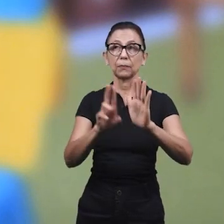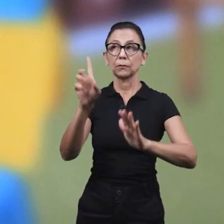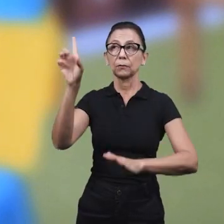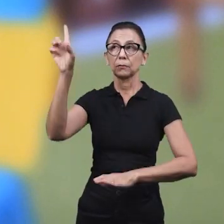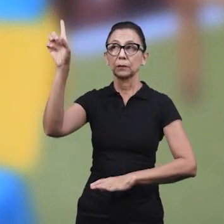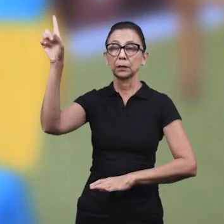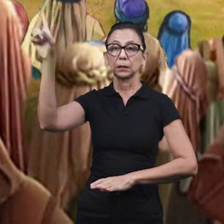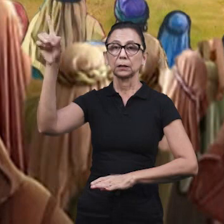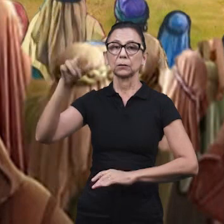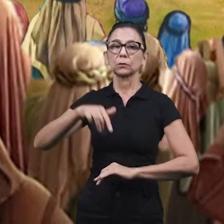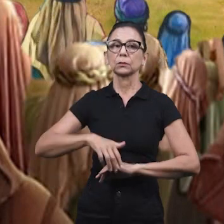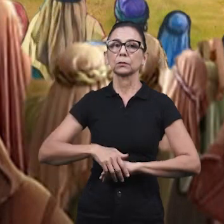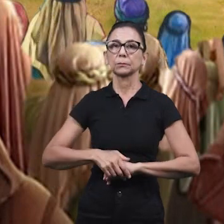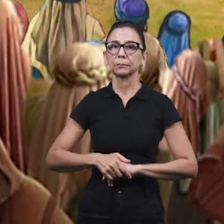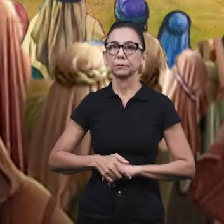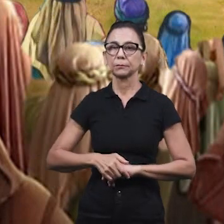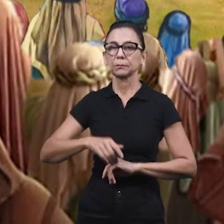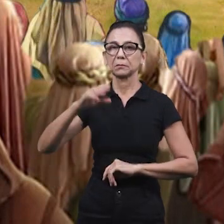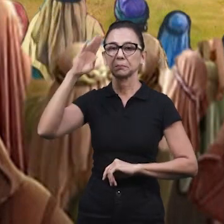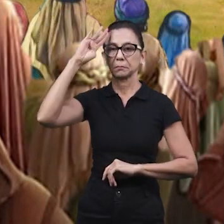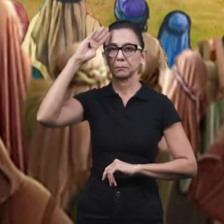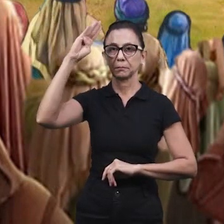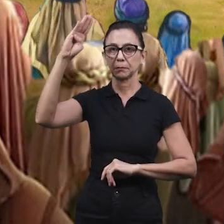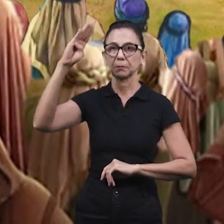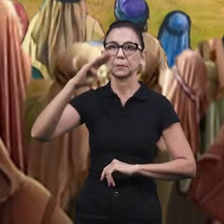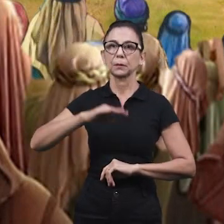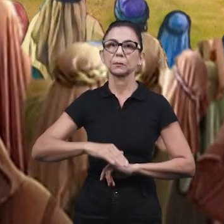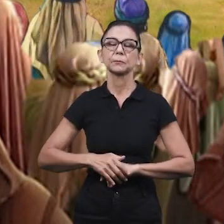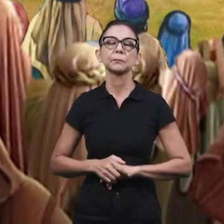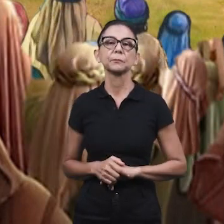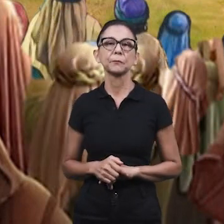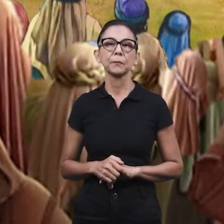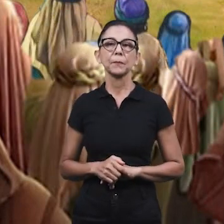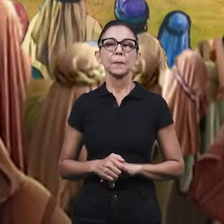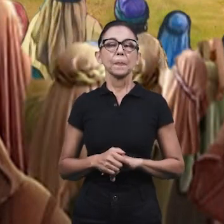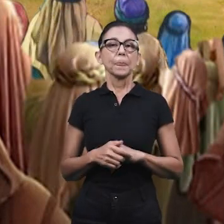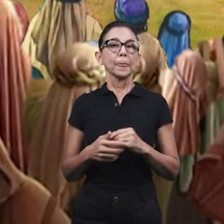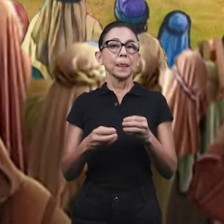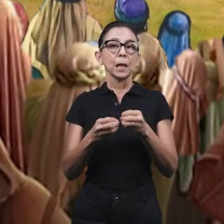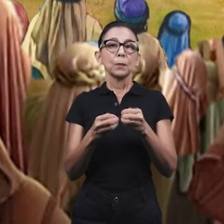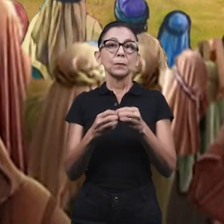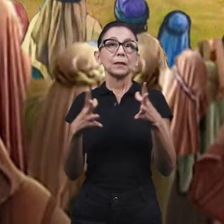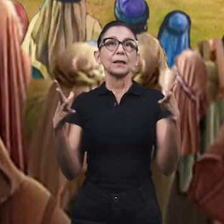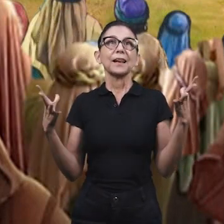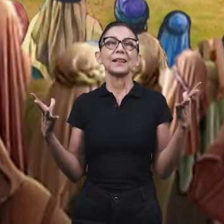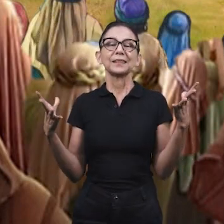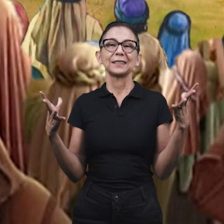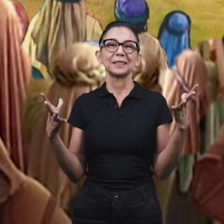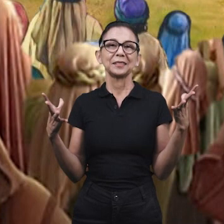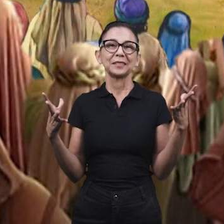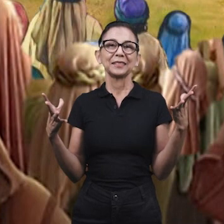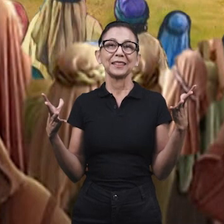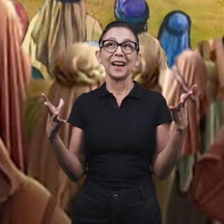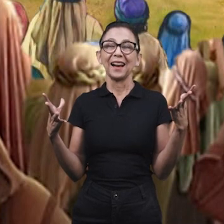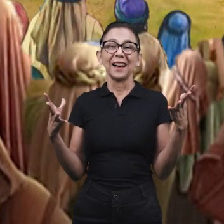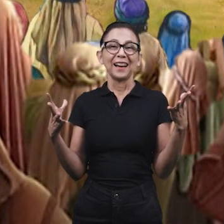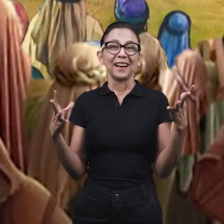do seu povo. Queridos, o milagre, a operação de maravilha